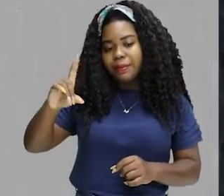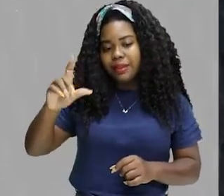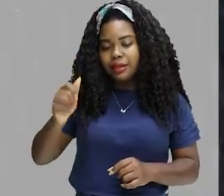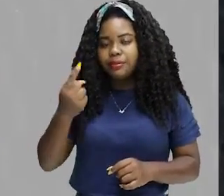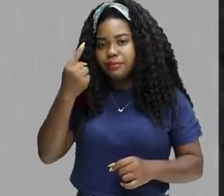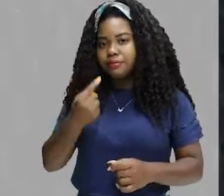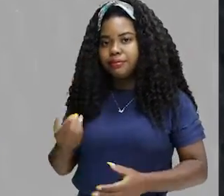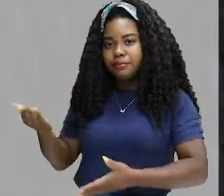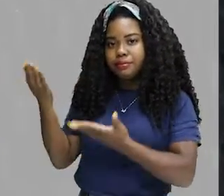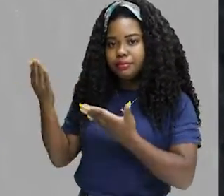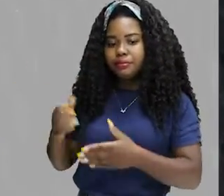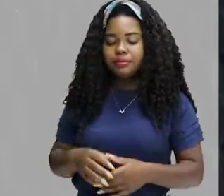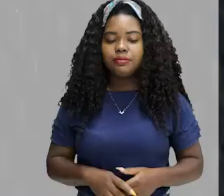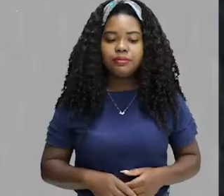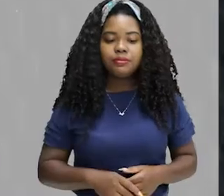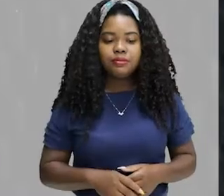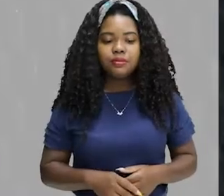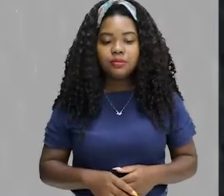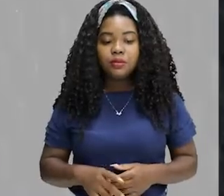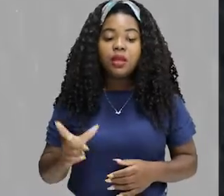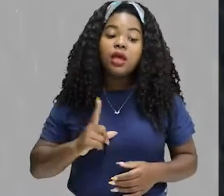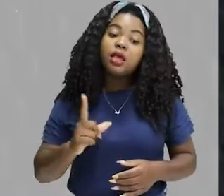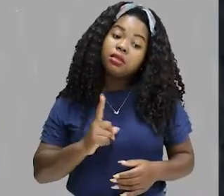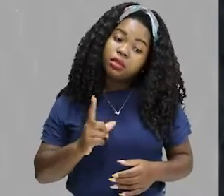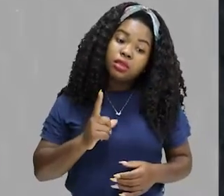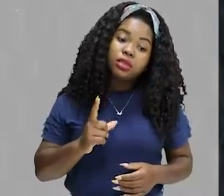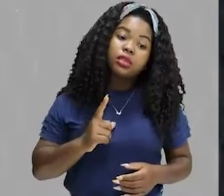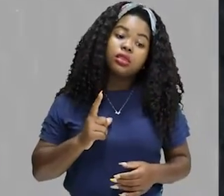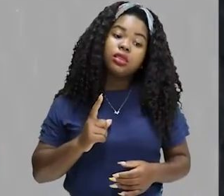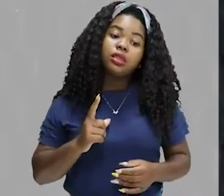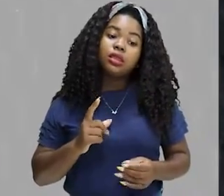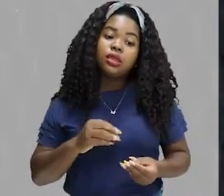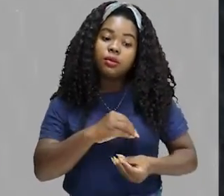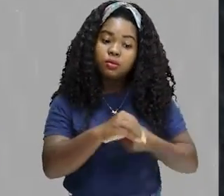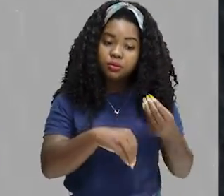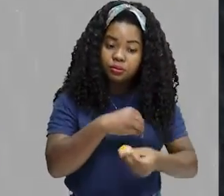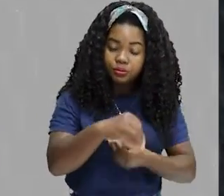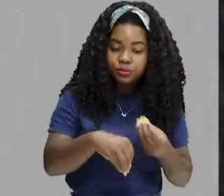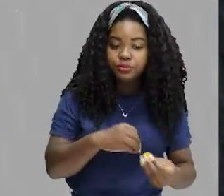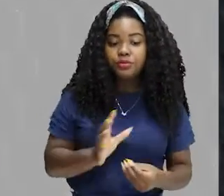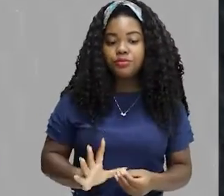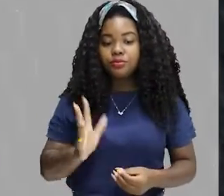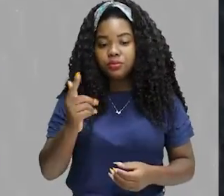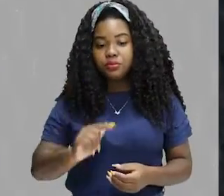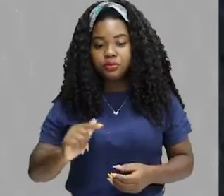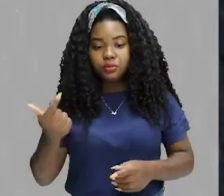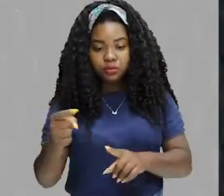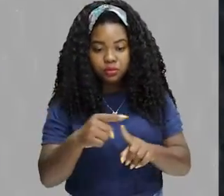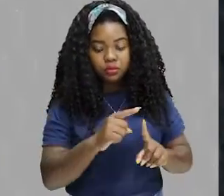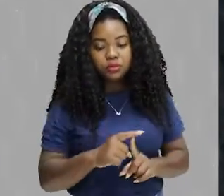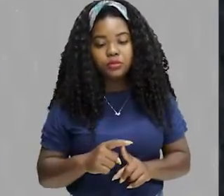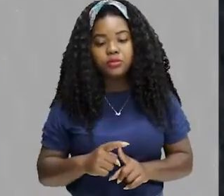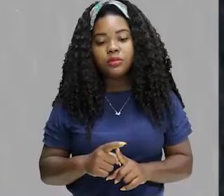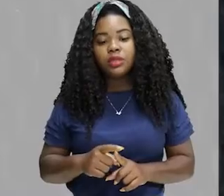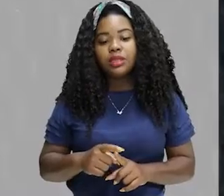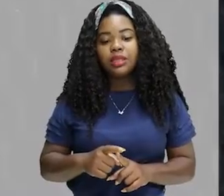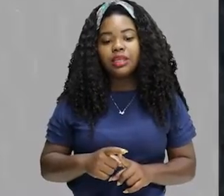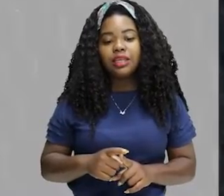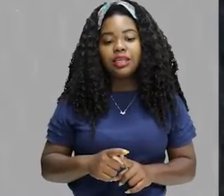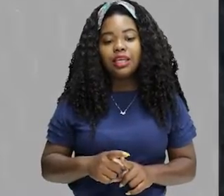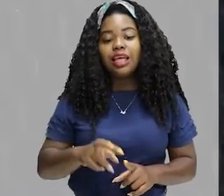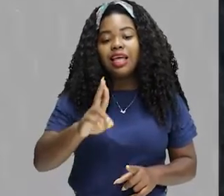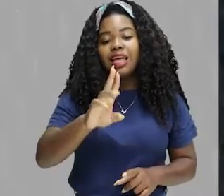acontecem de uma única forma, são as reações irreversíveis. E existem, turma,